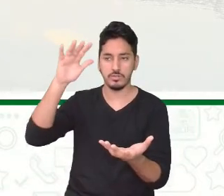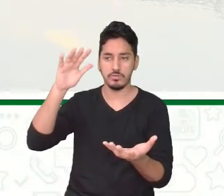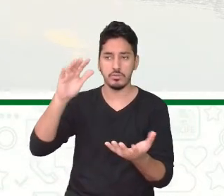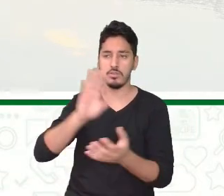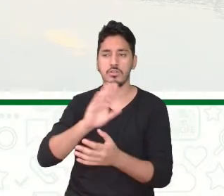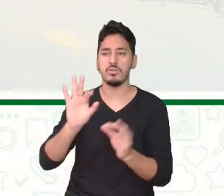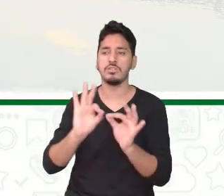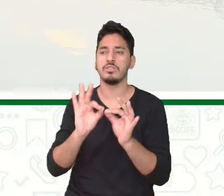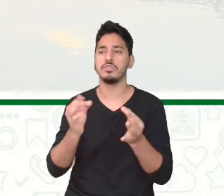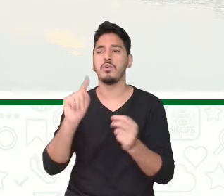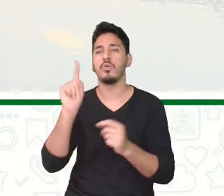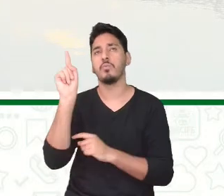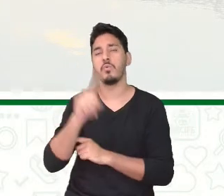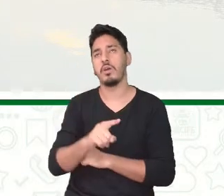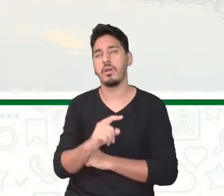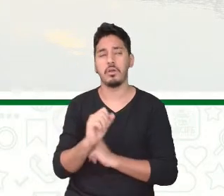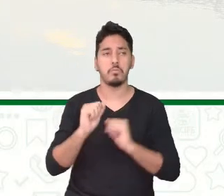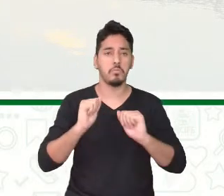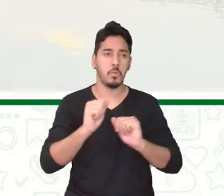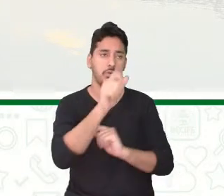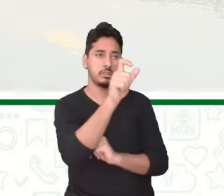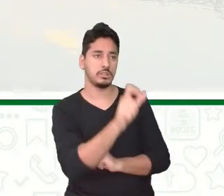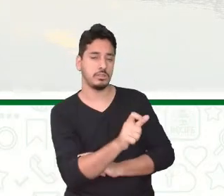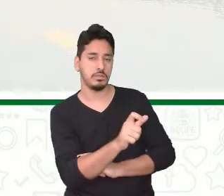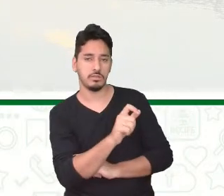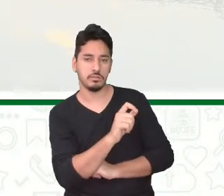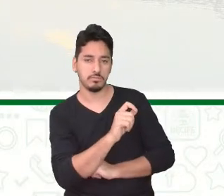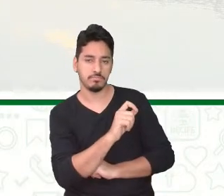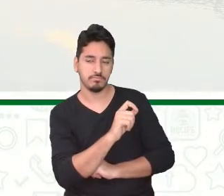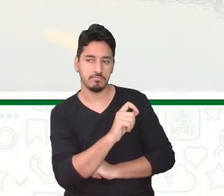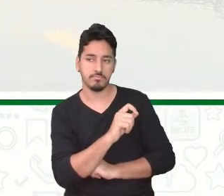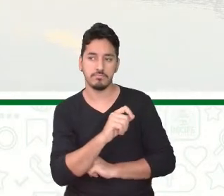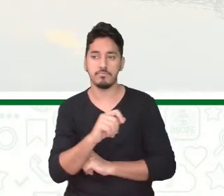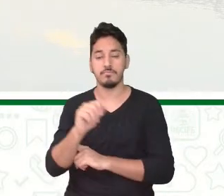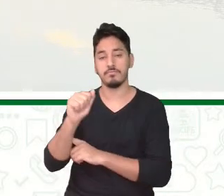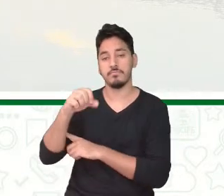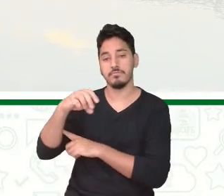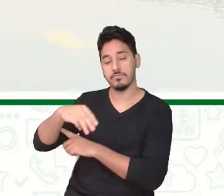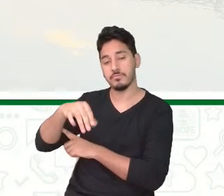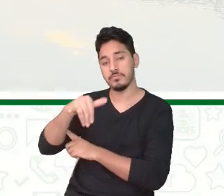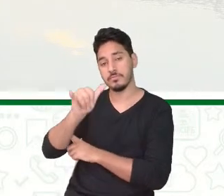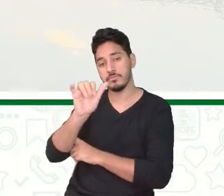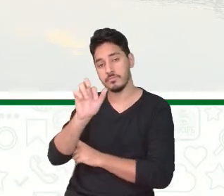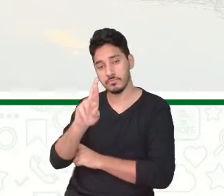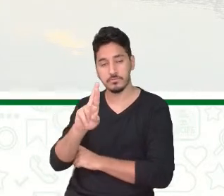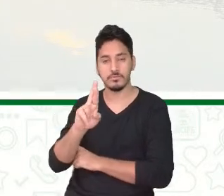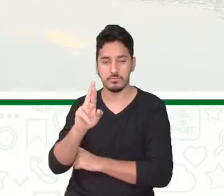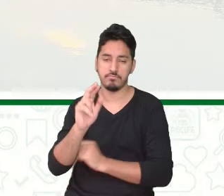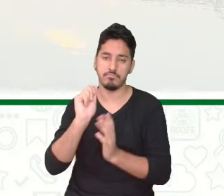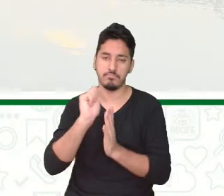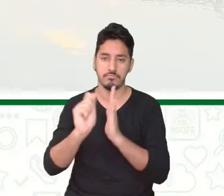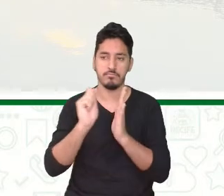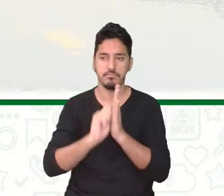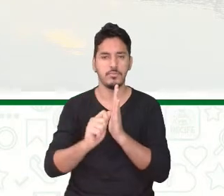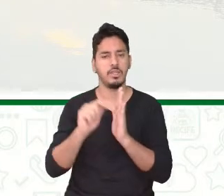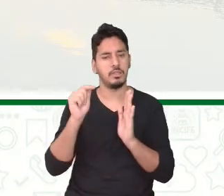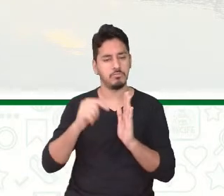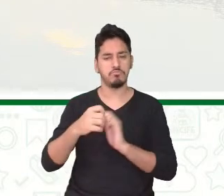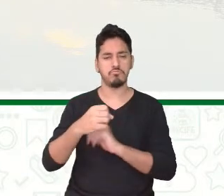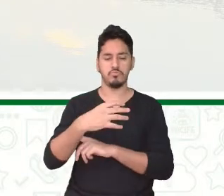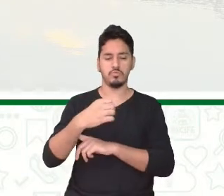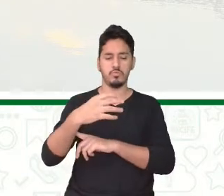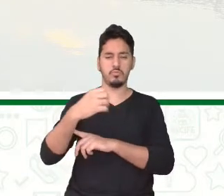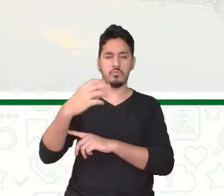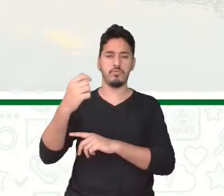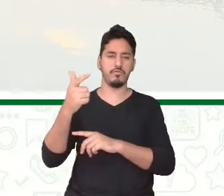não simplesmente como é ou pode ser, né? Amir Klink, então, viajou por muitos